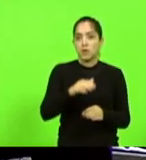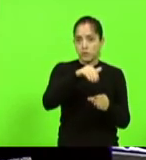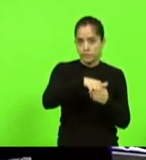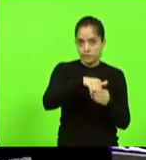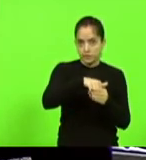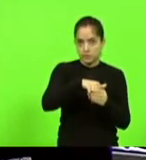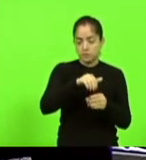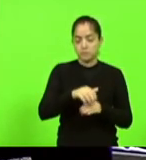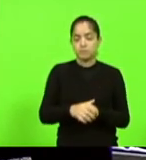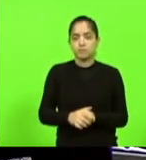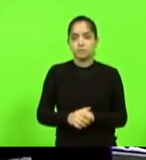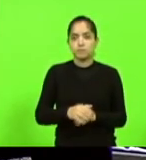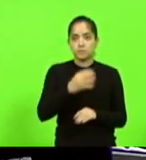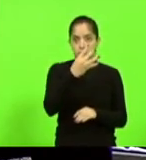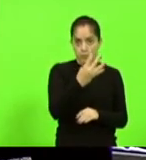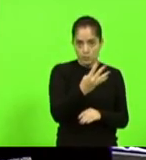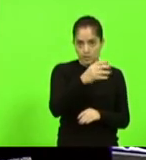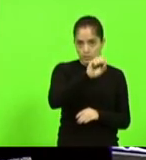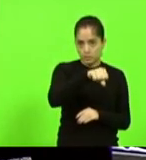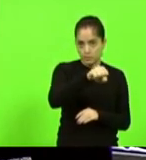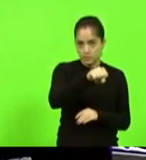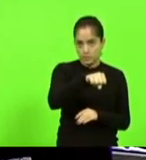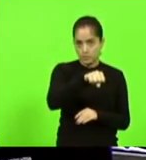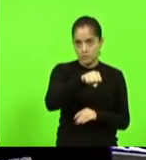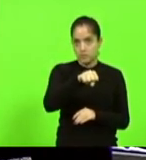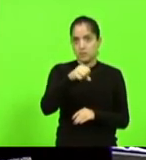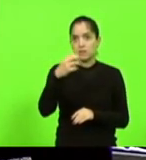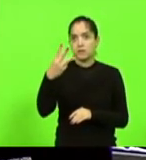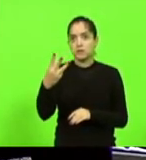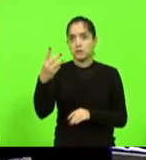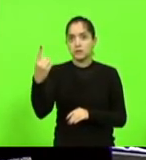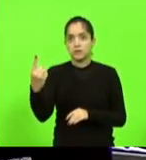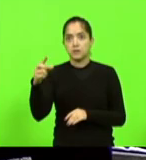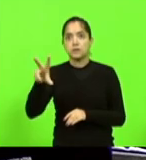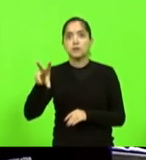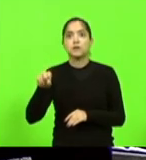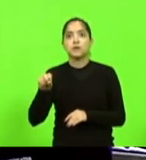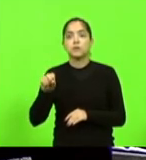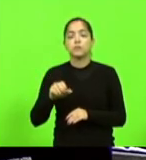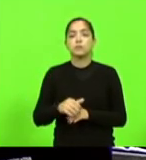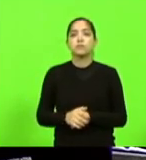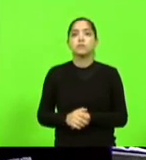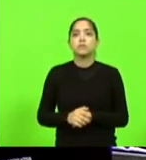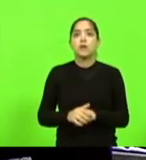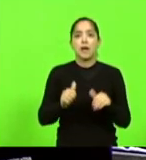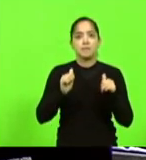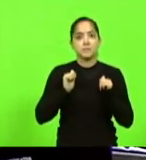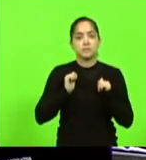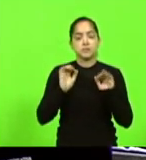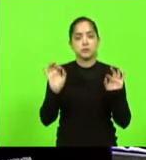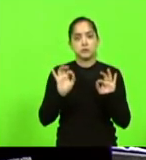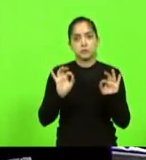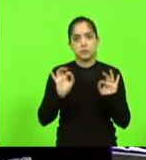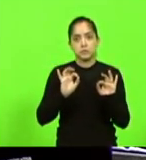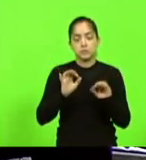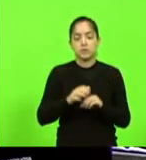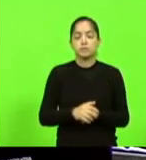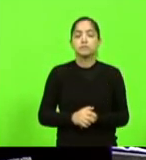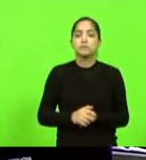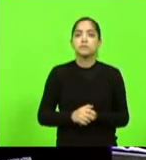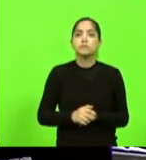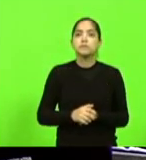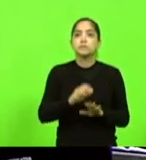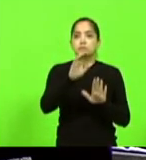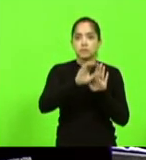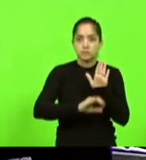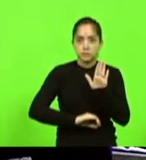votação: 4 votos sim, 31 votos não, e nenhuma abstenção, ainda ex